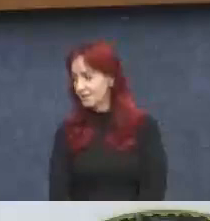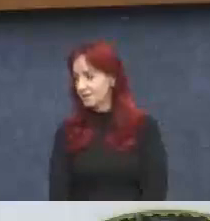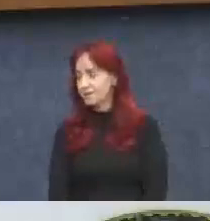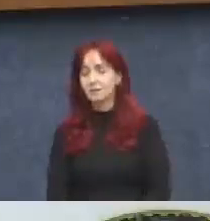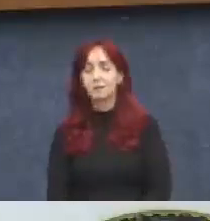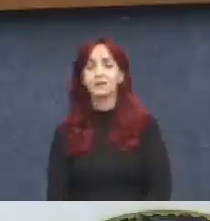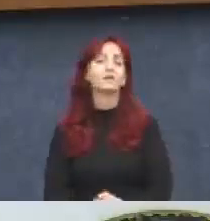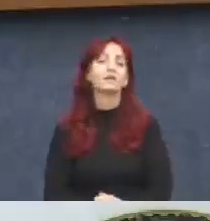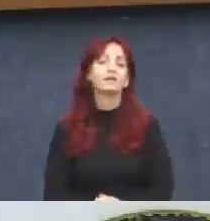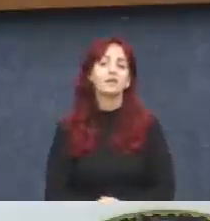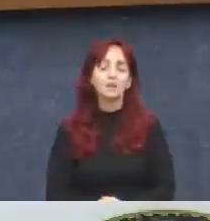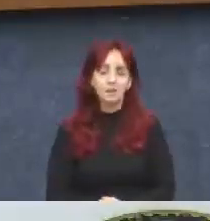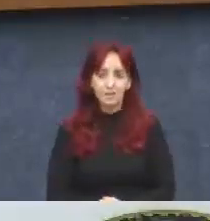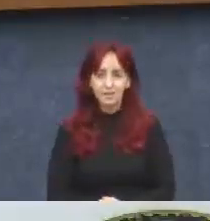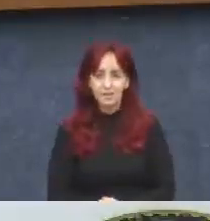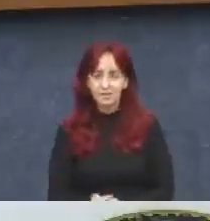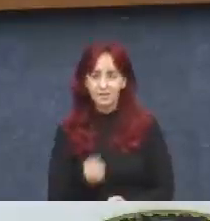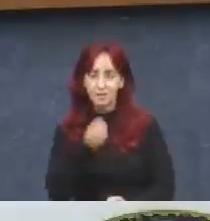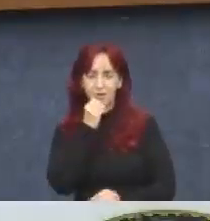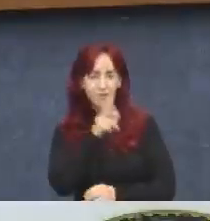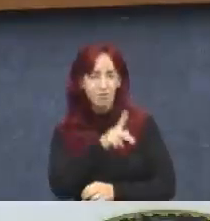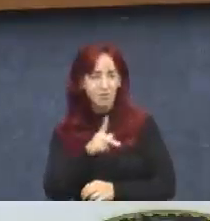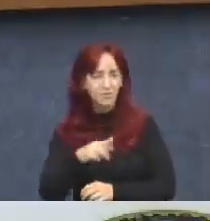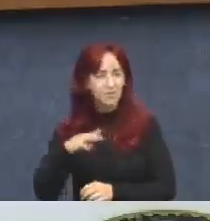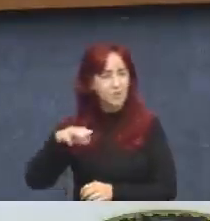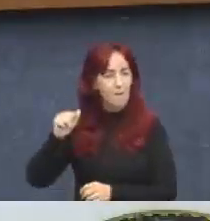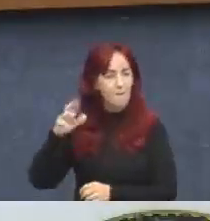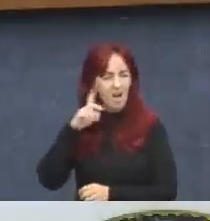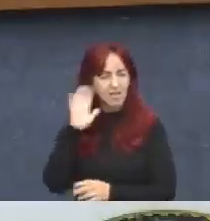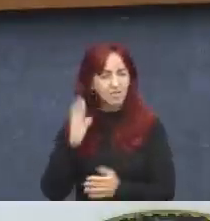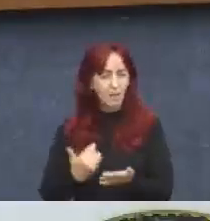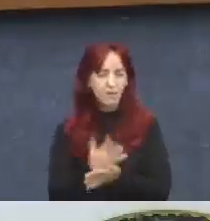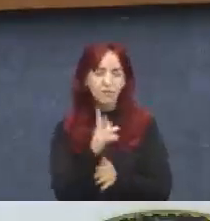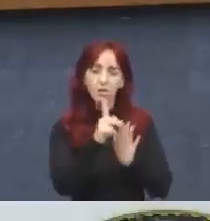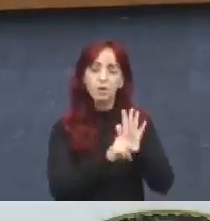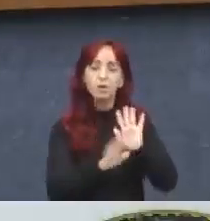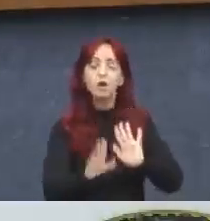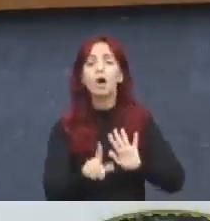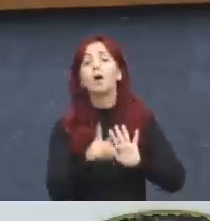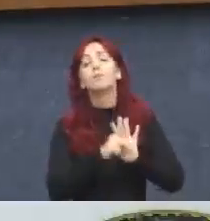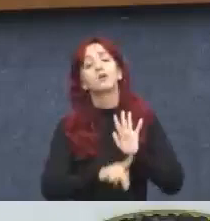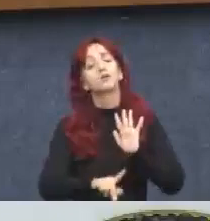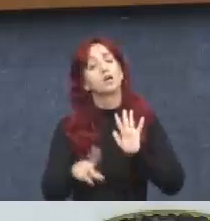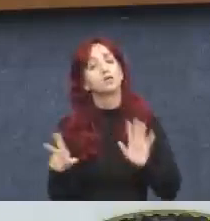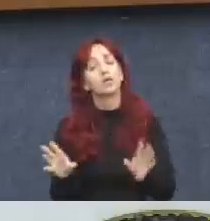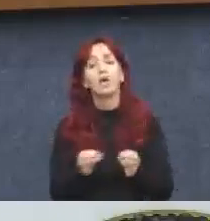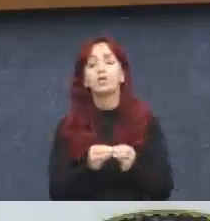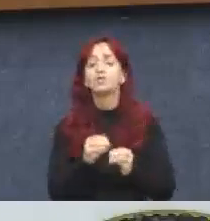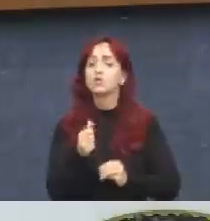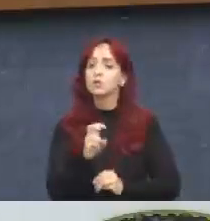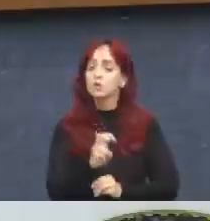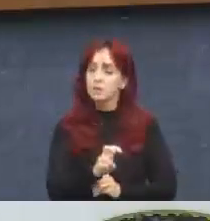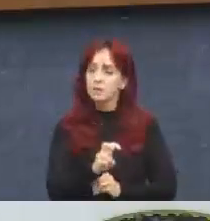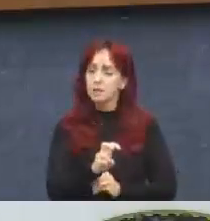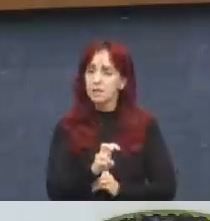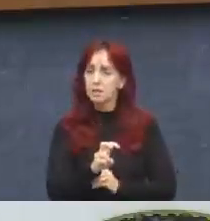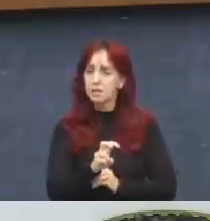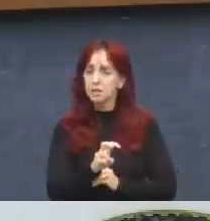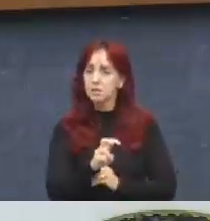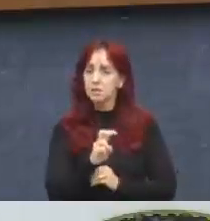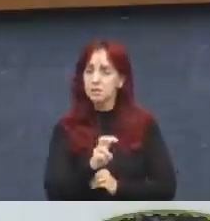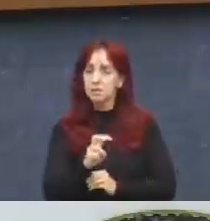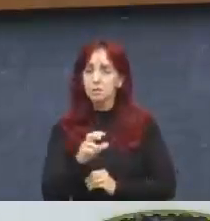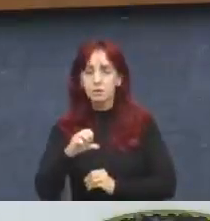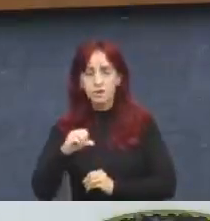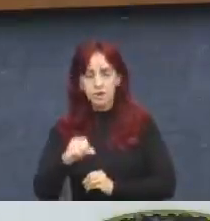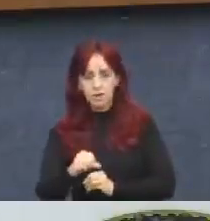Muito bem, professora Marli, mais um projeto aprovado. Projeto de resolução 559 de 2023, turno